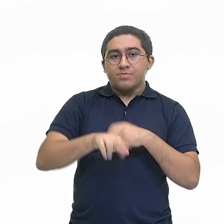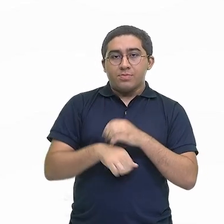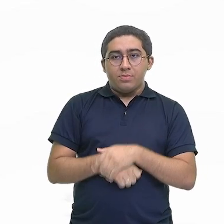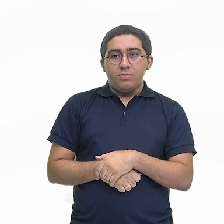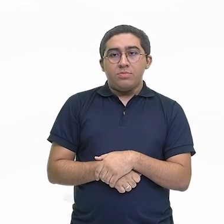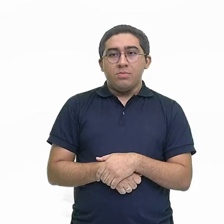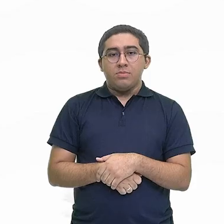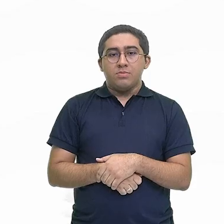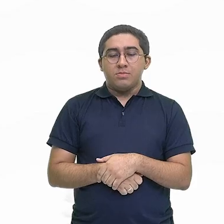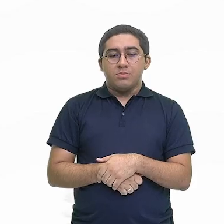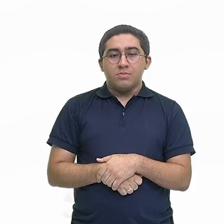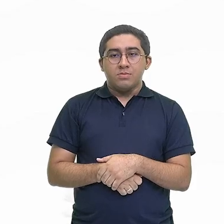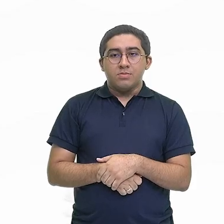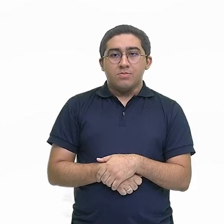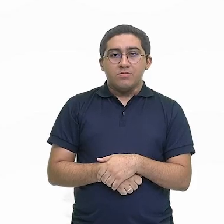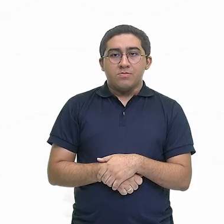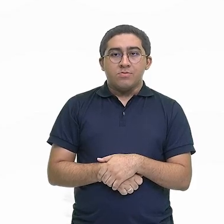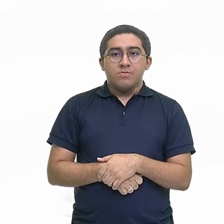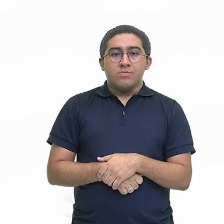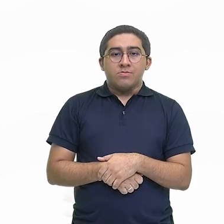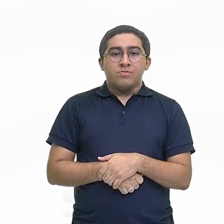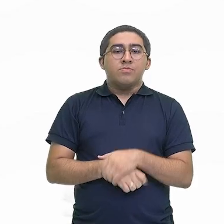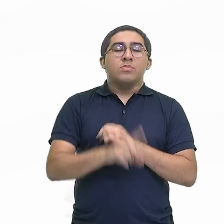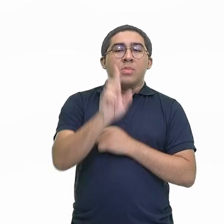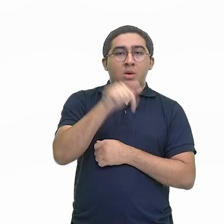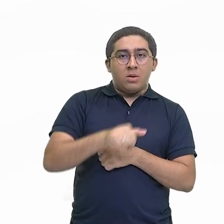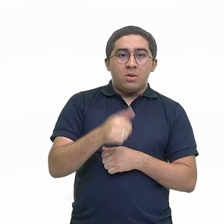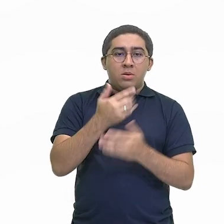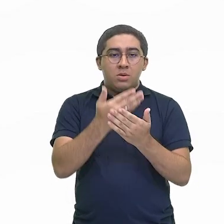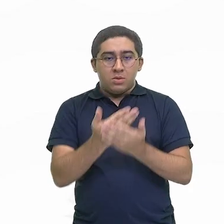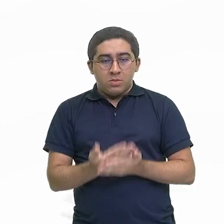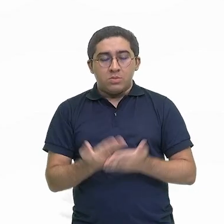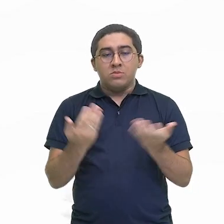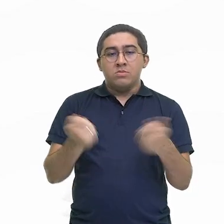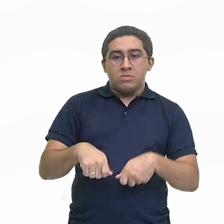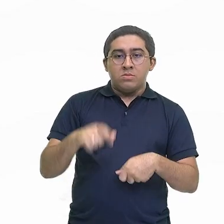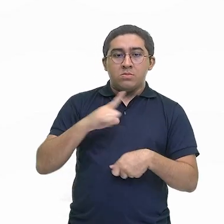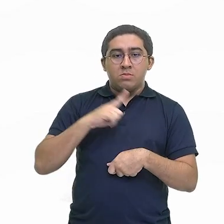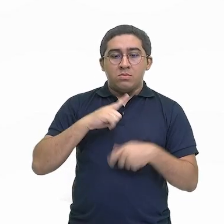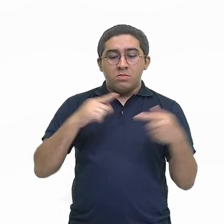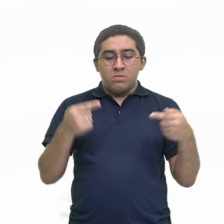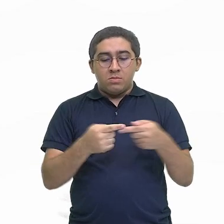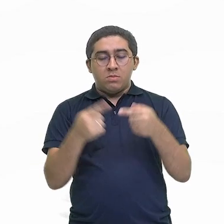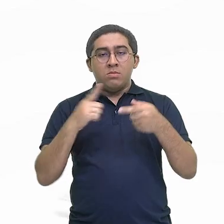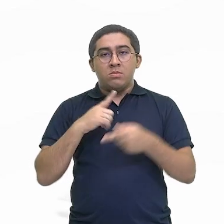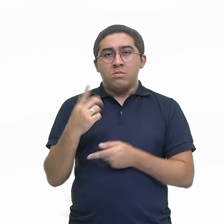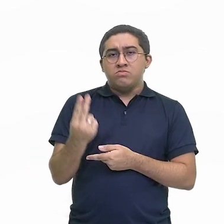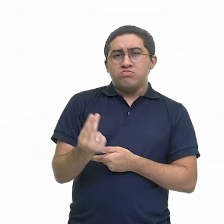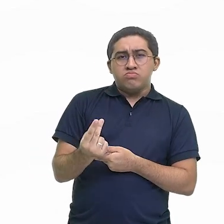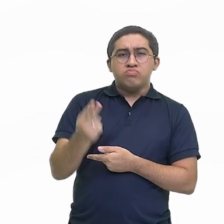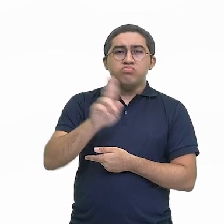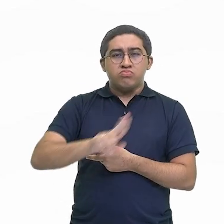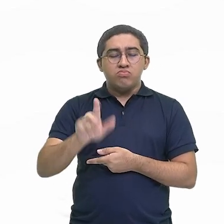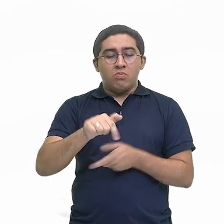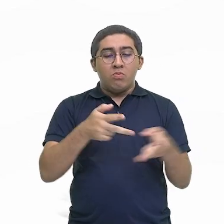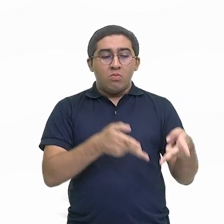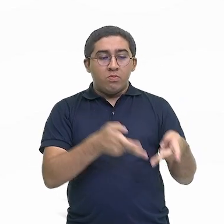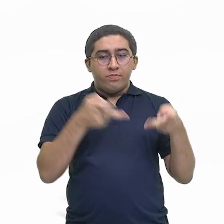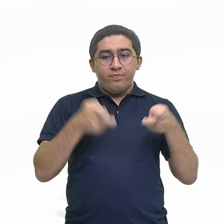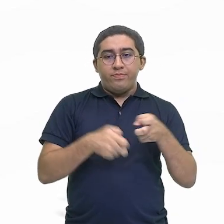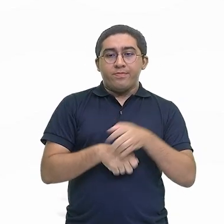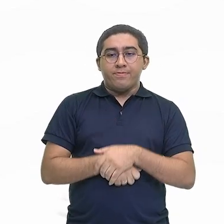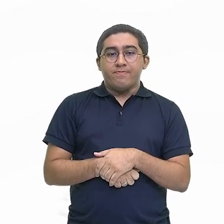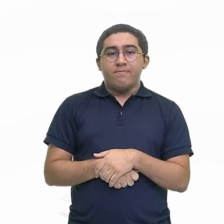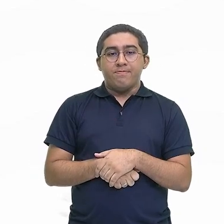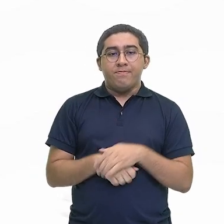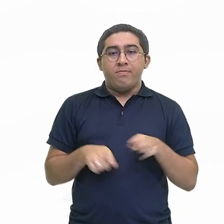Para serem exploradas e poderem formar ali a riqueza, né, a partir da exploração. Outra